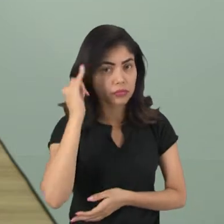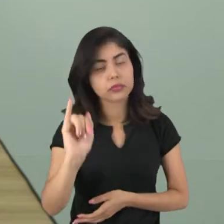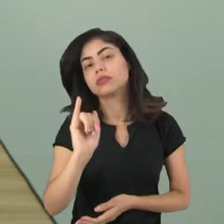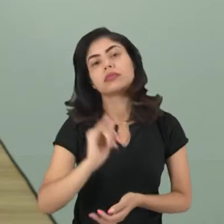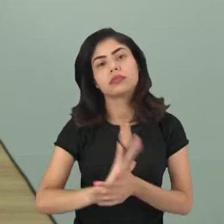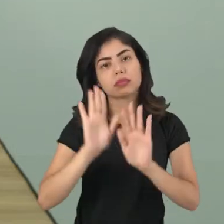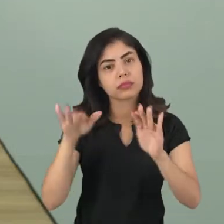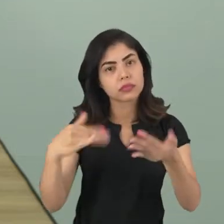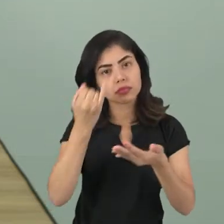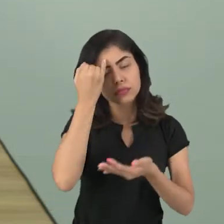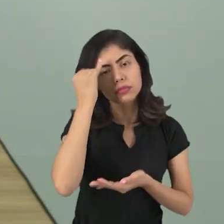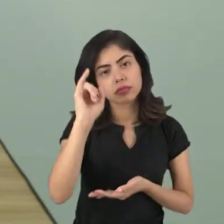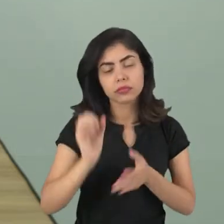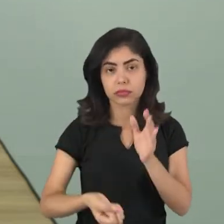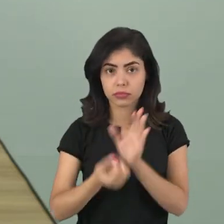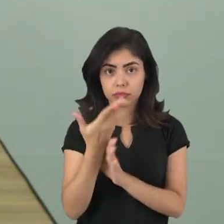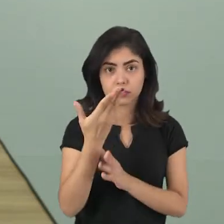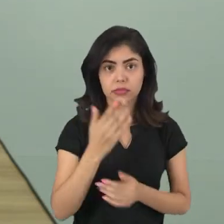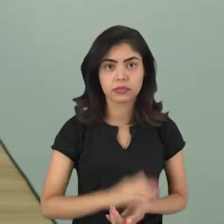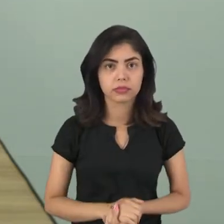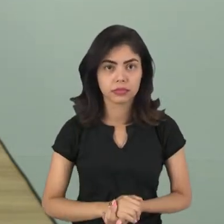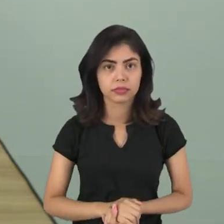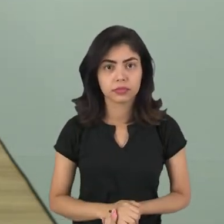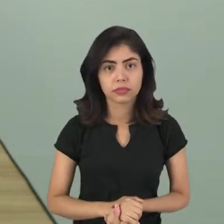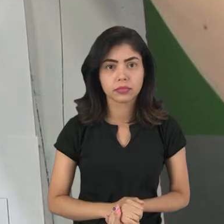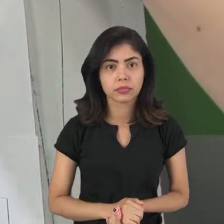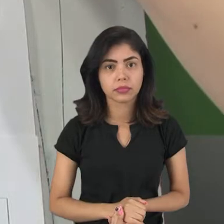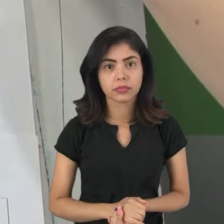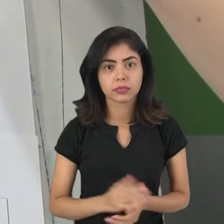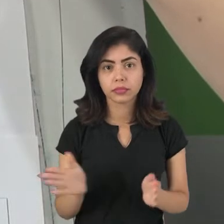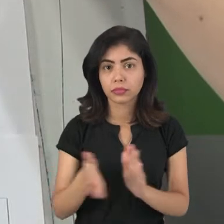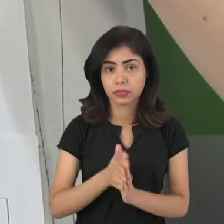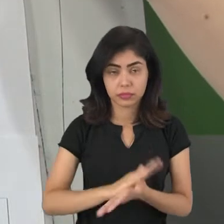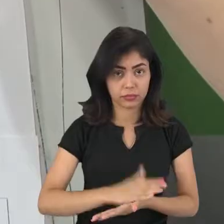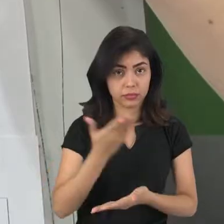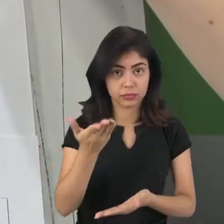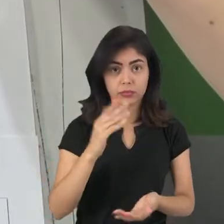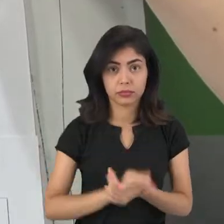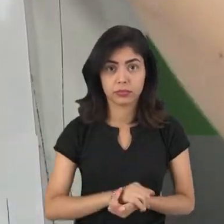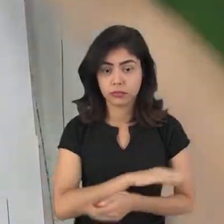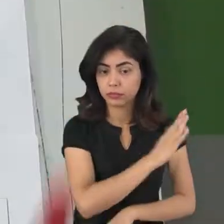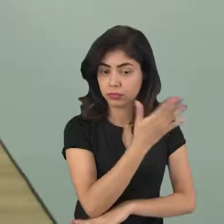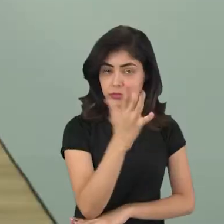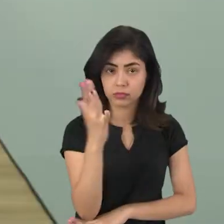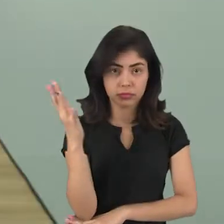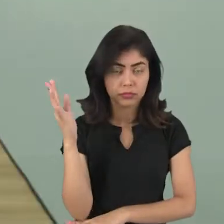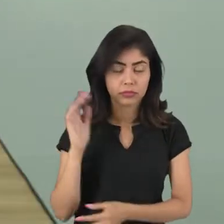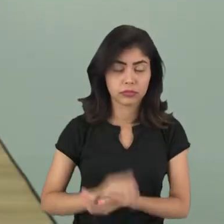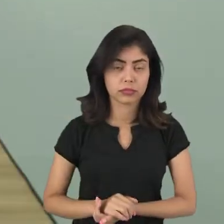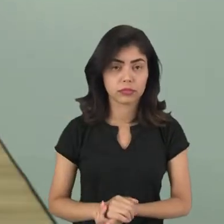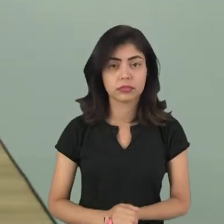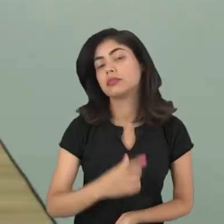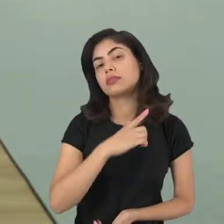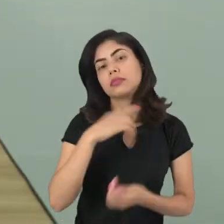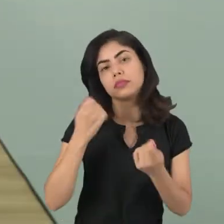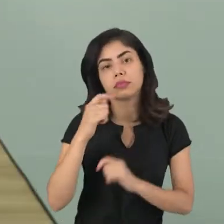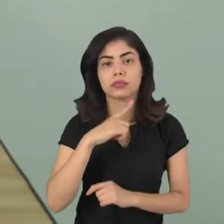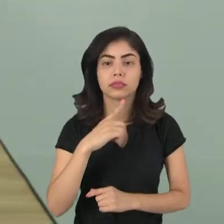Qual foi a ideia que gerou essa? A poluição e destruição da natureza. Então, eu tenho que ter